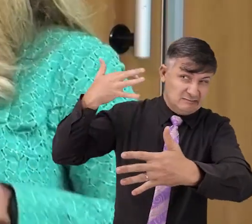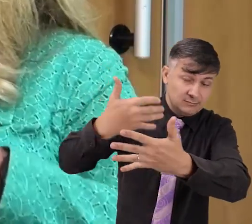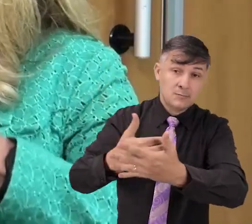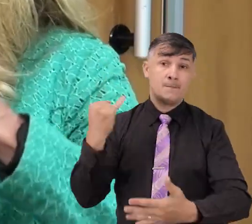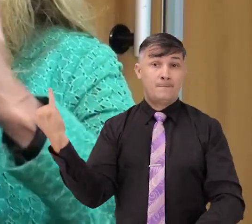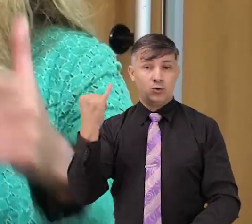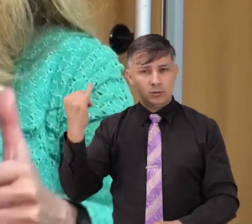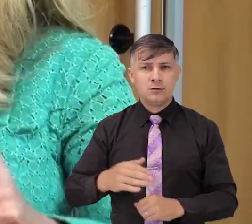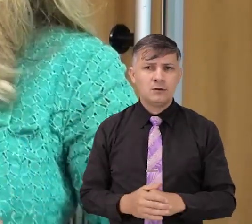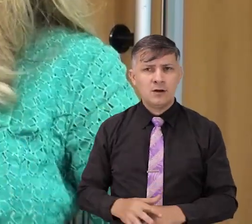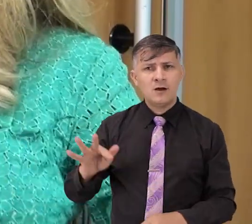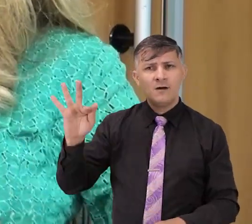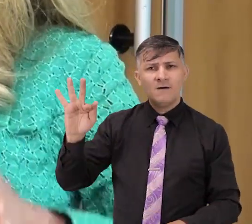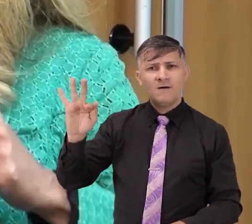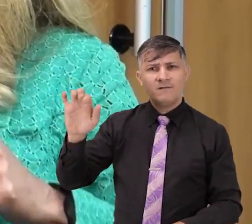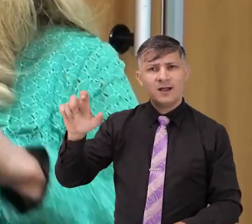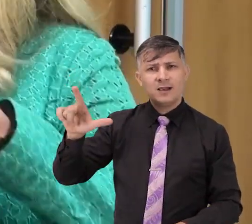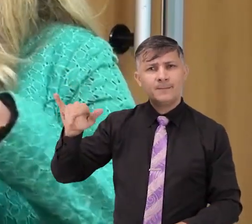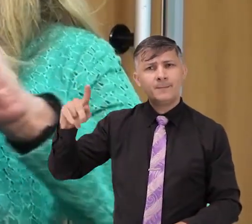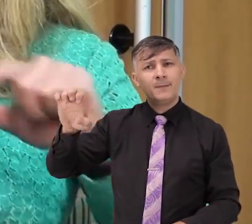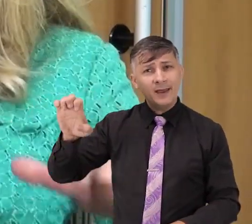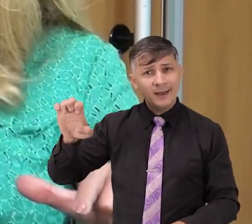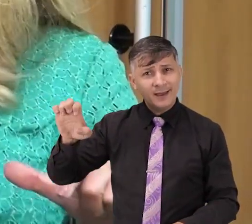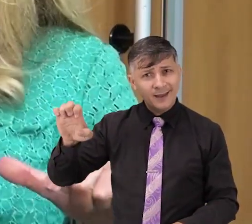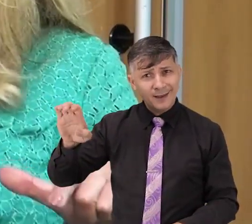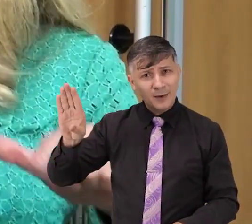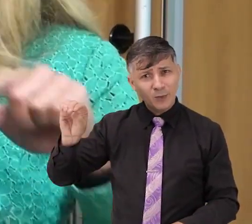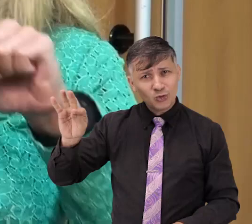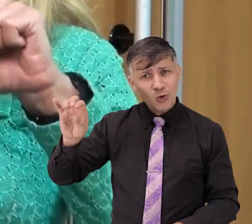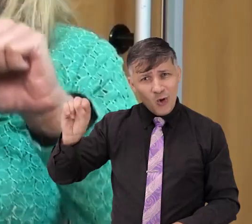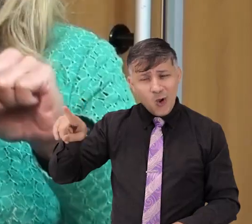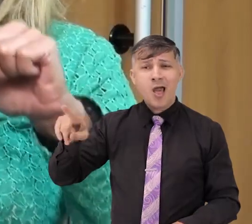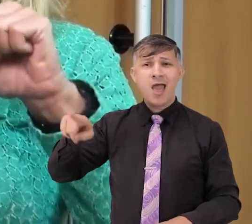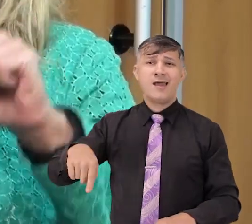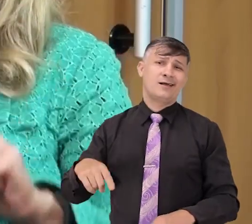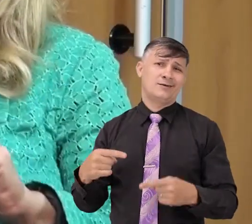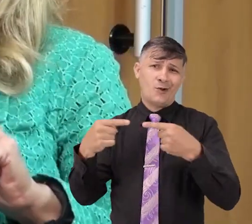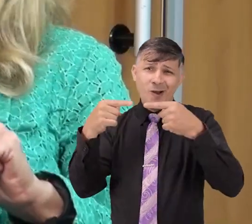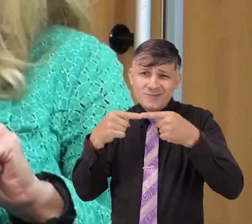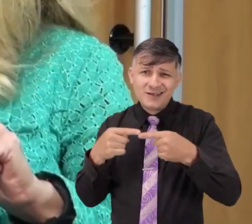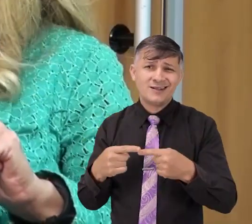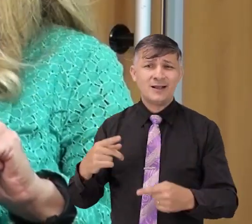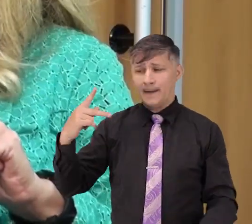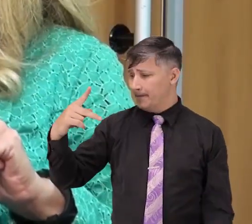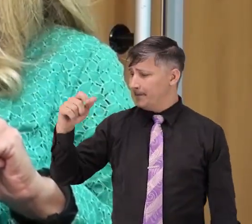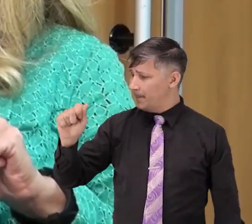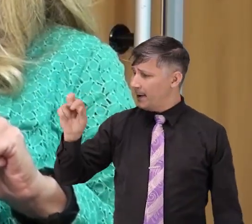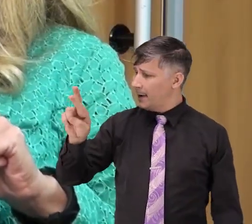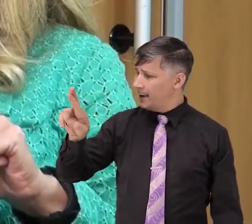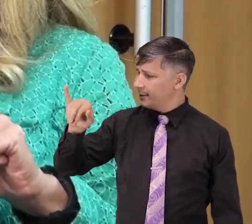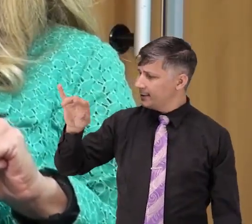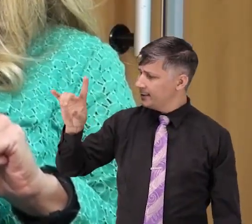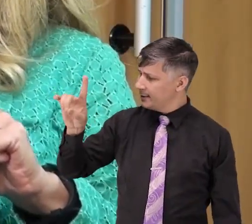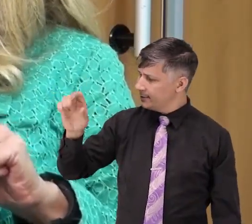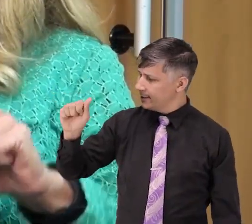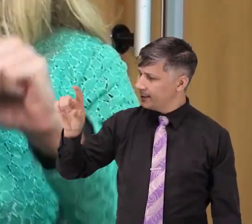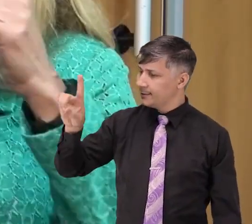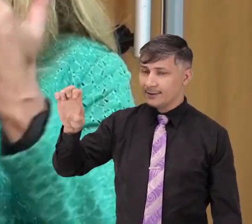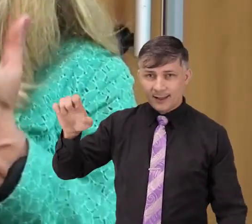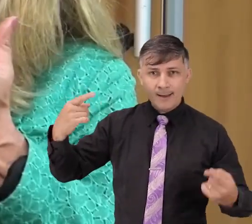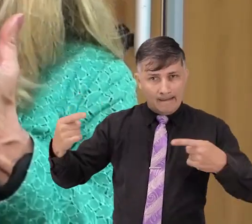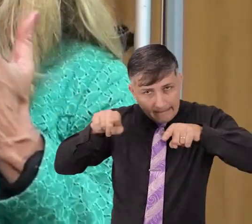votou, deu o desempate na OAB Federal para a questão da paridade, e a paridade é muito importante. Com certeza.